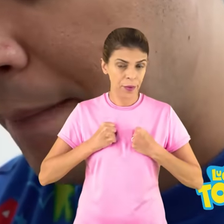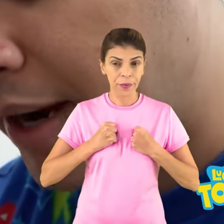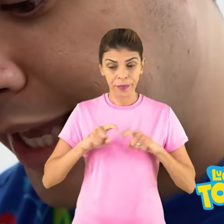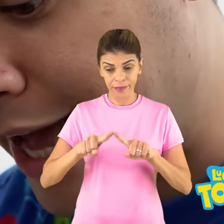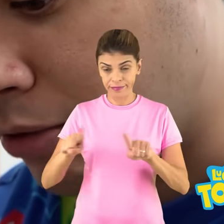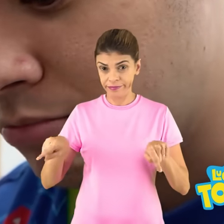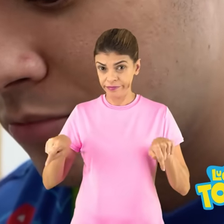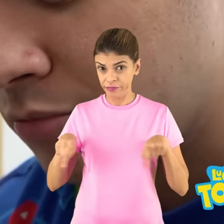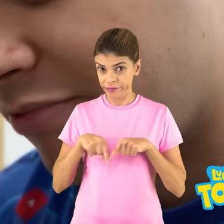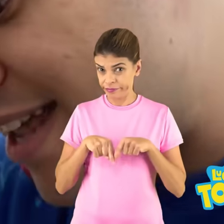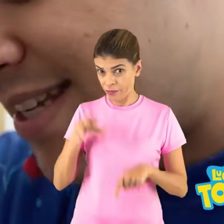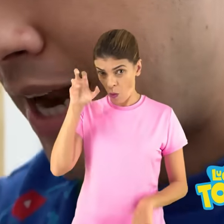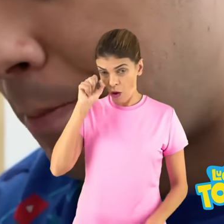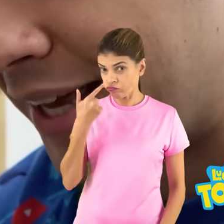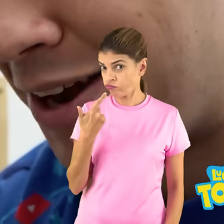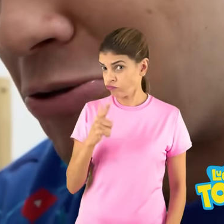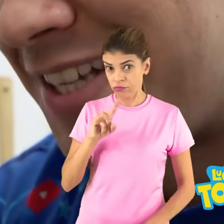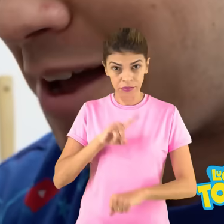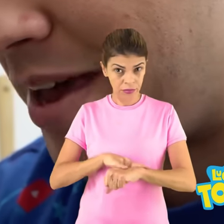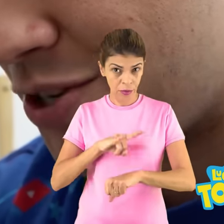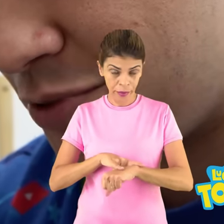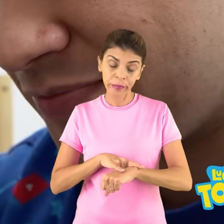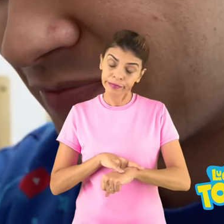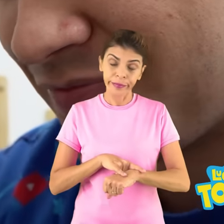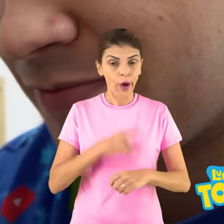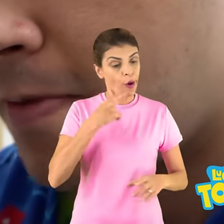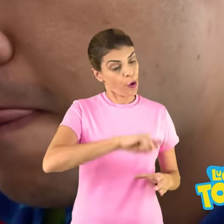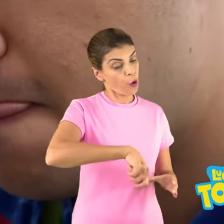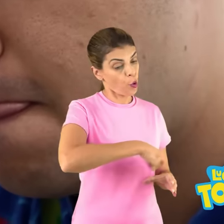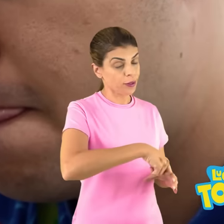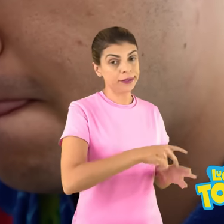gente não tem banheiro, vai ser na pia da cozinha mesmo.